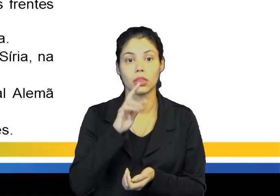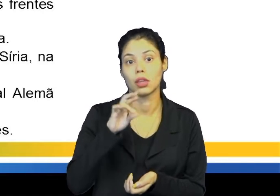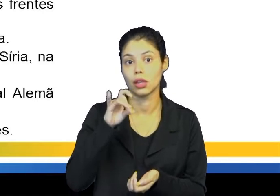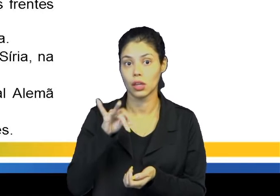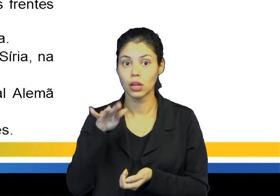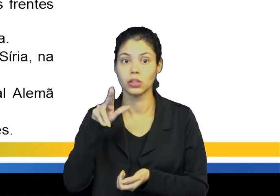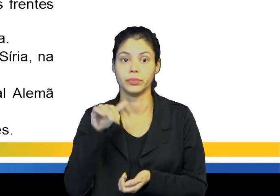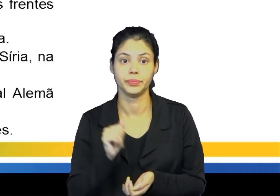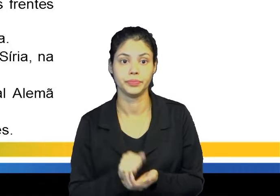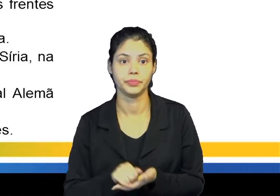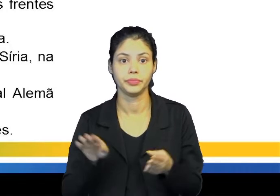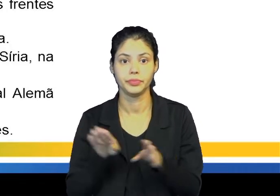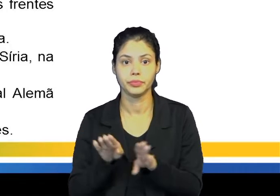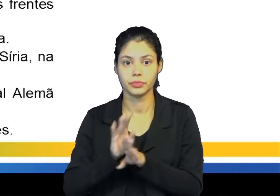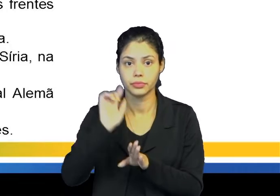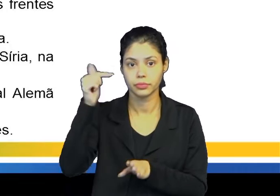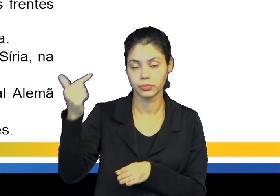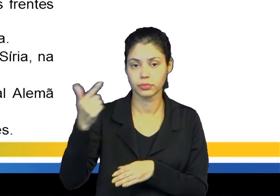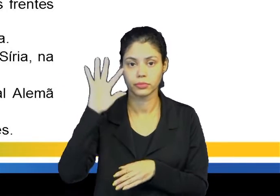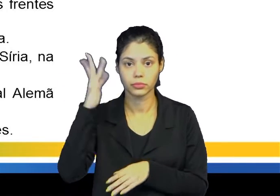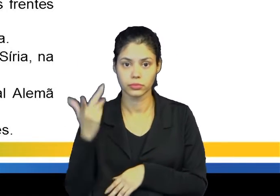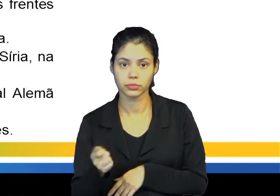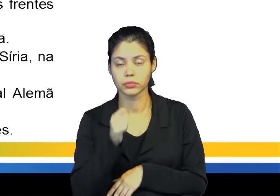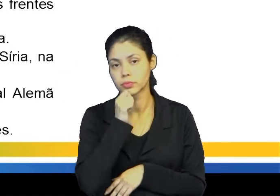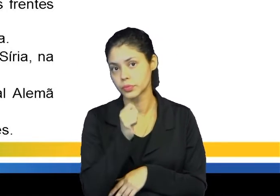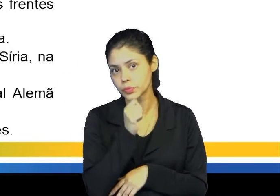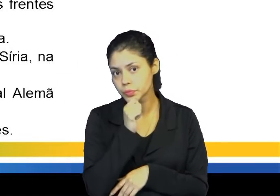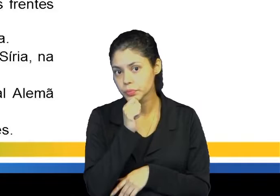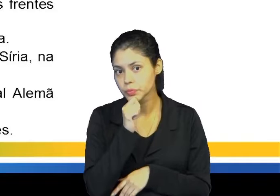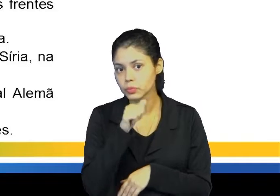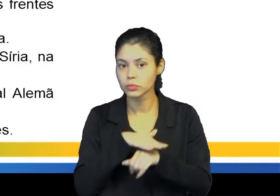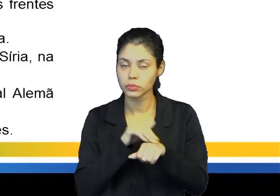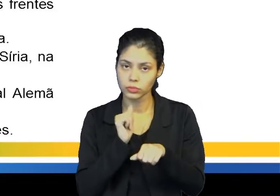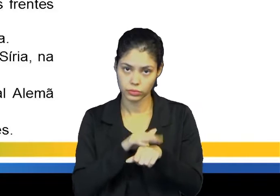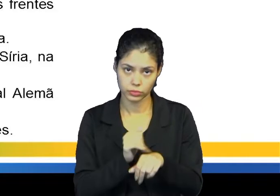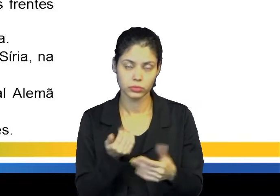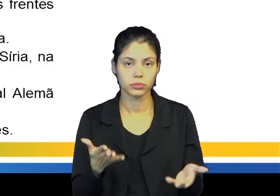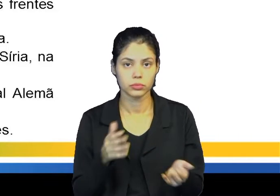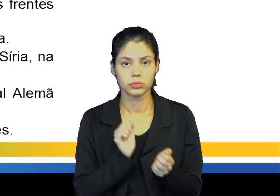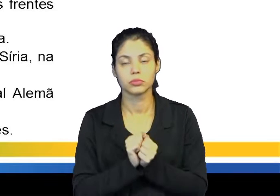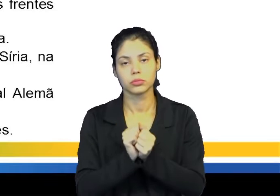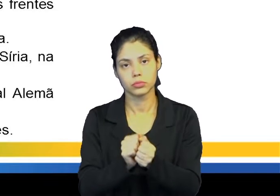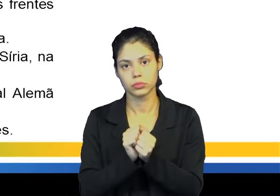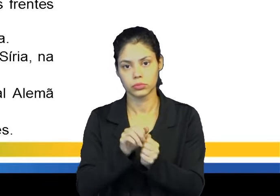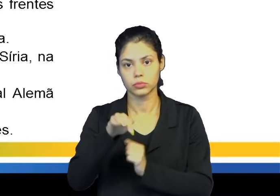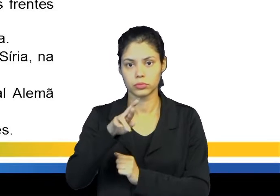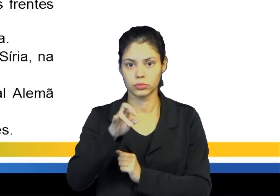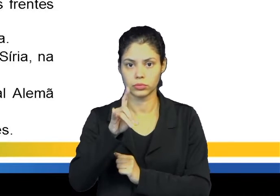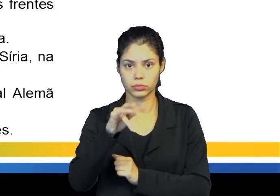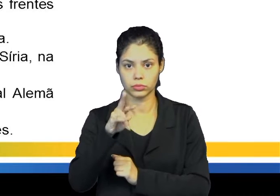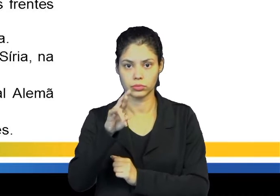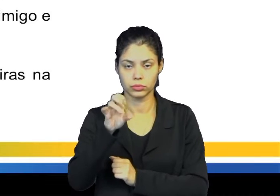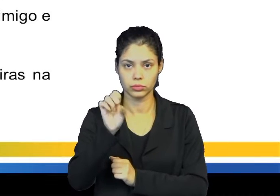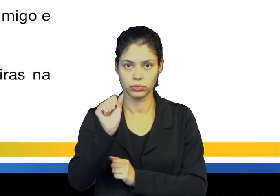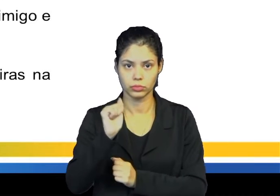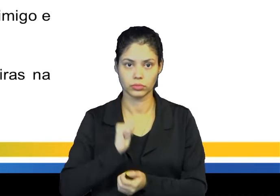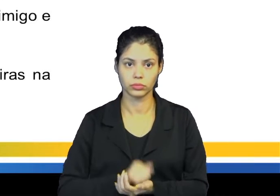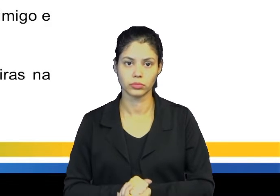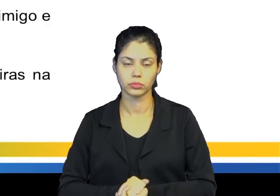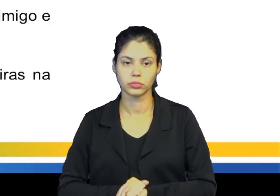Tangânica, e lá na África ainda, né, as colônias eram chamadas, claro, para participar da guerra junto às suas